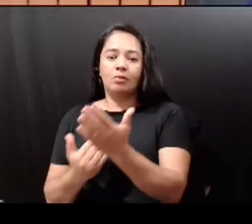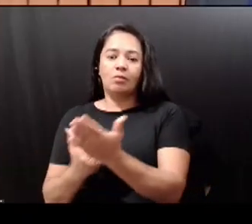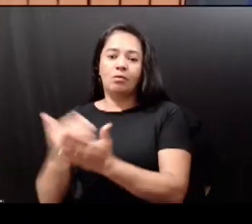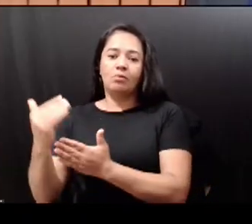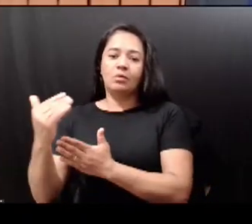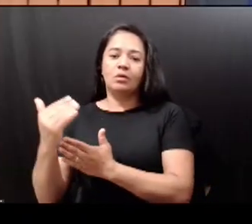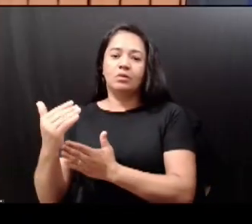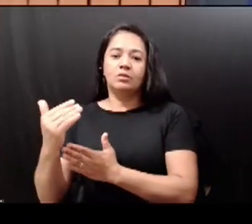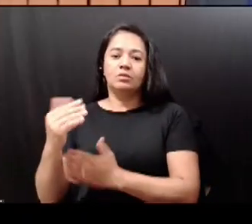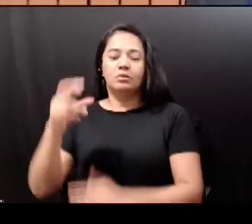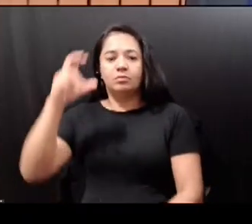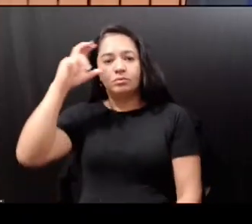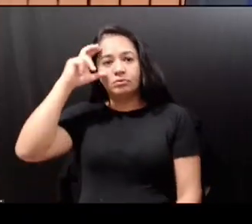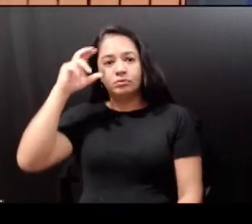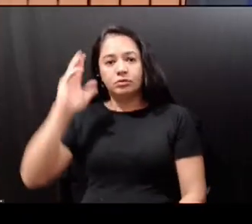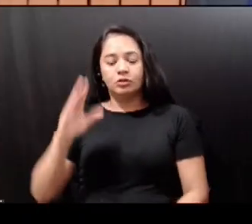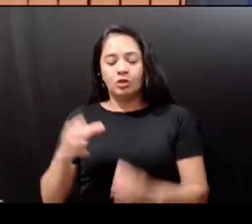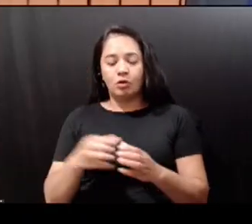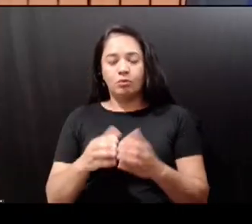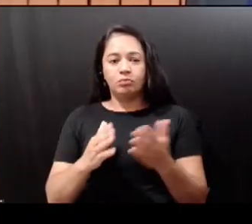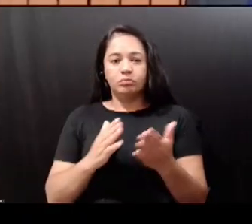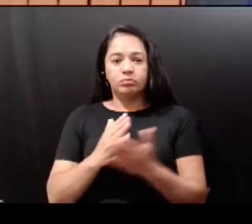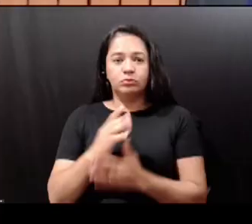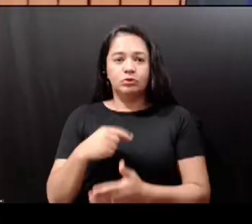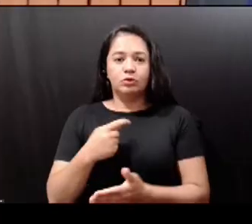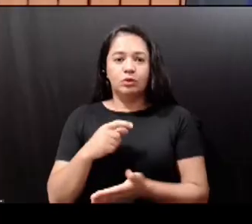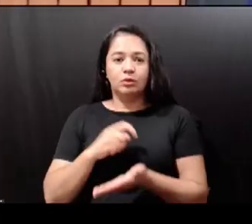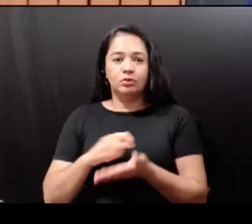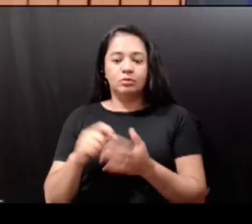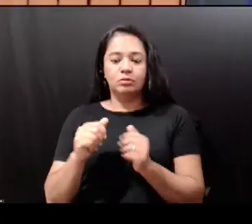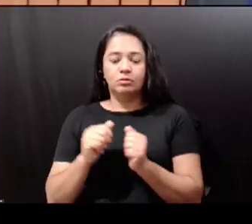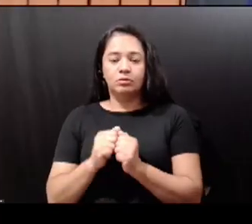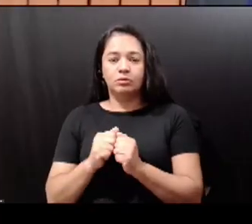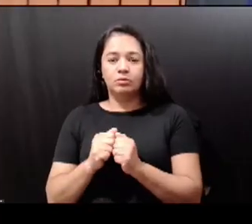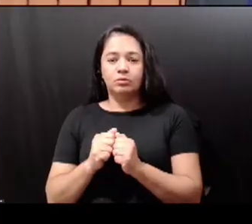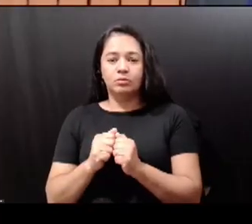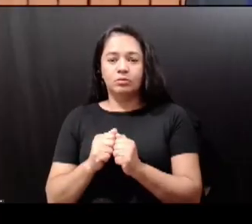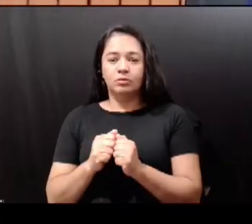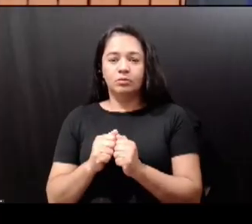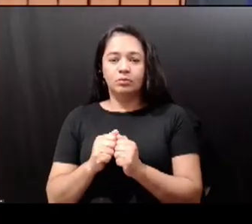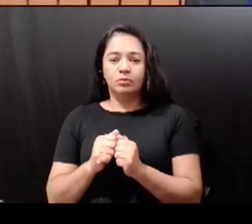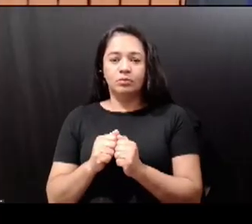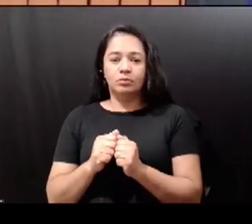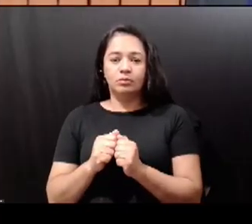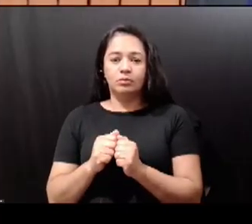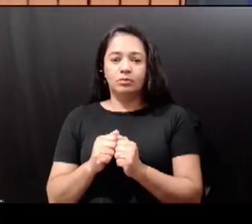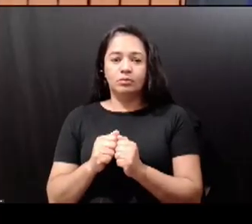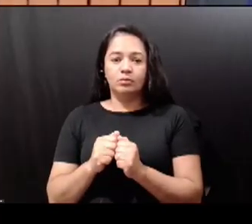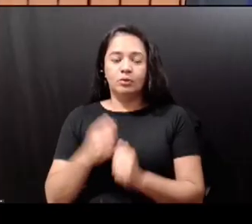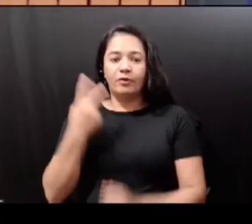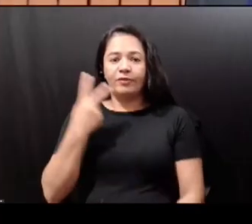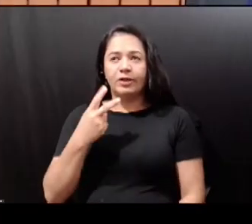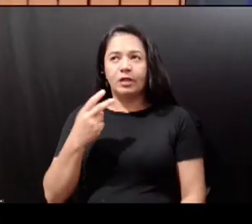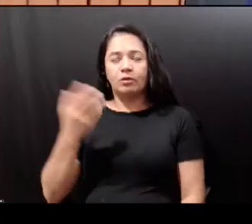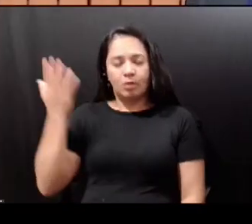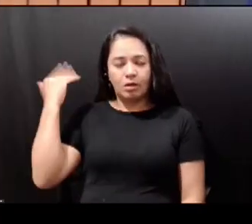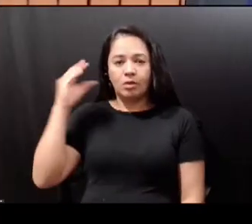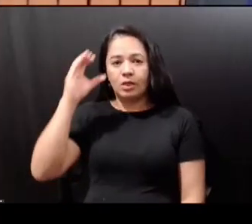passou por essa comissão, nós assinamos junto essa lei, o vereador Cirilo também na época assinou essa lei